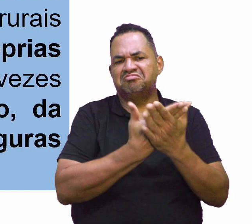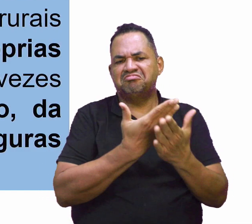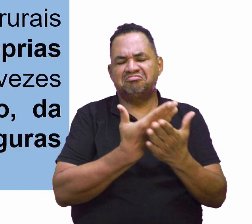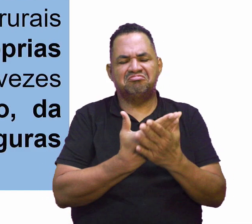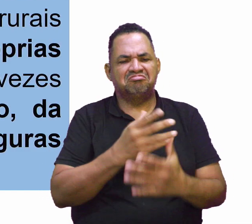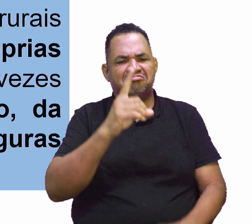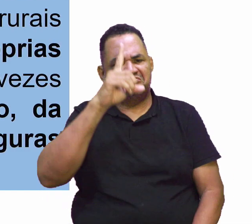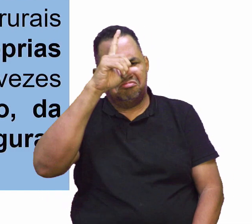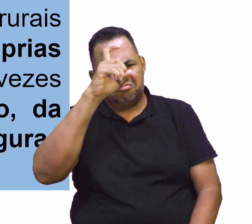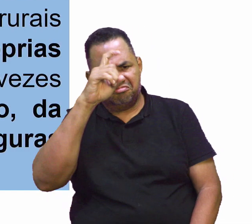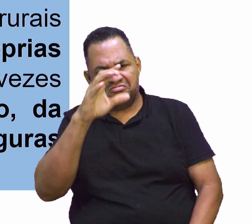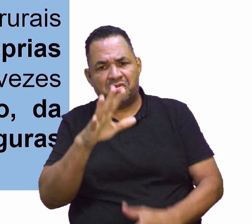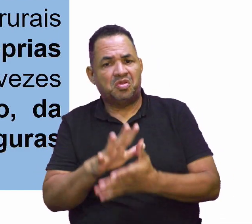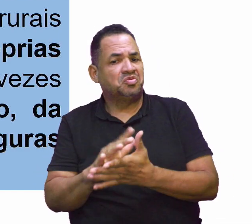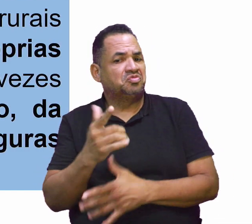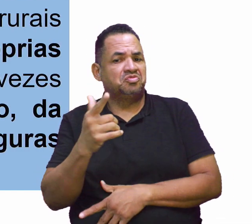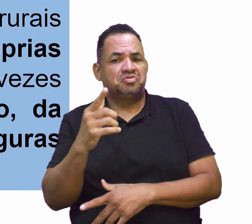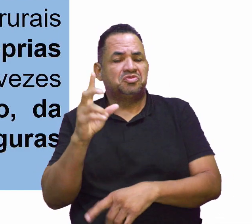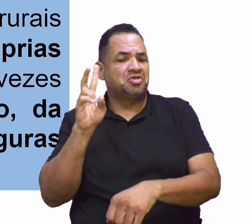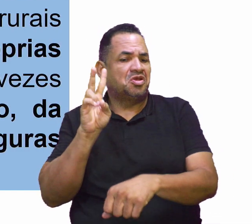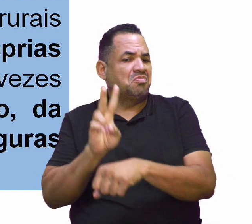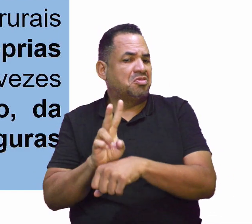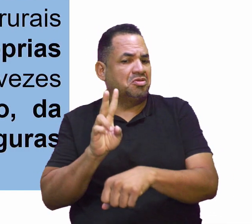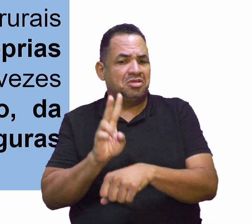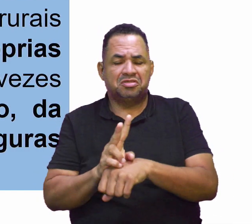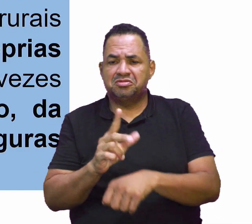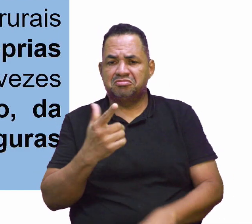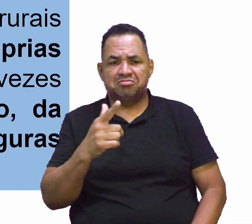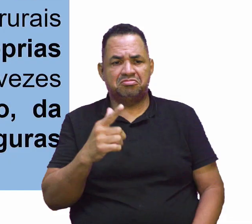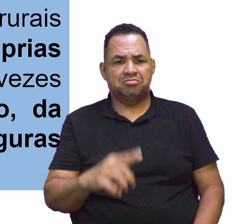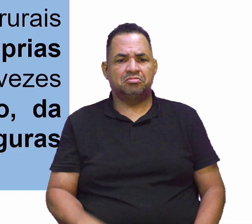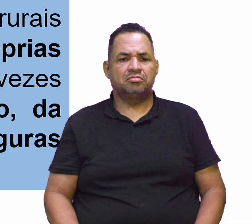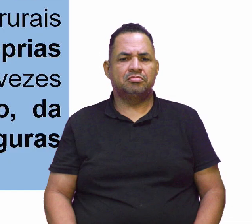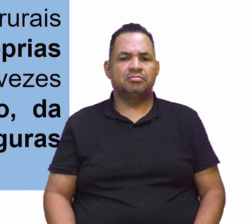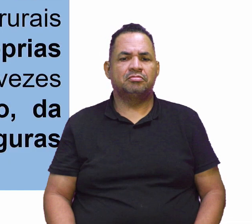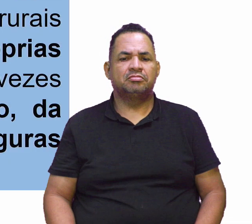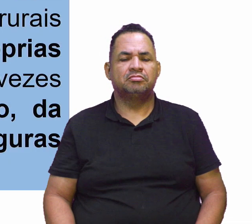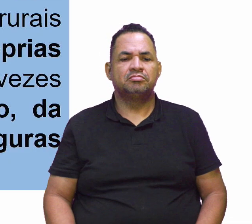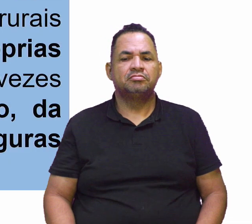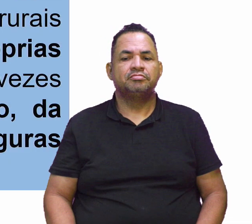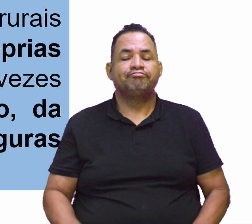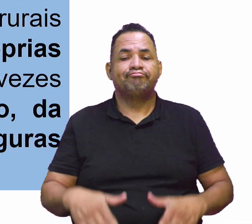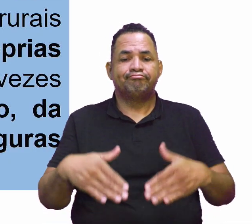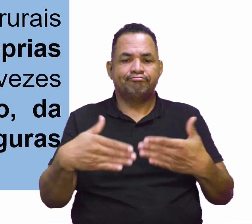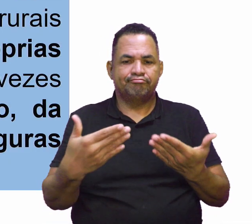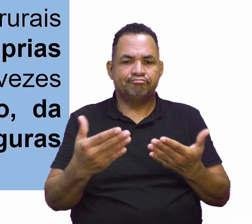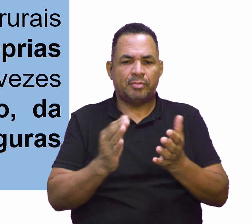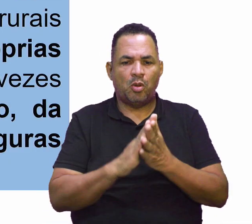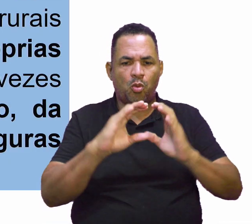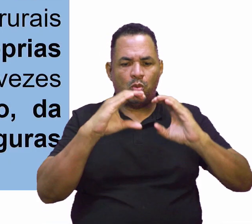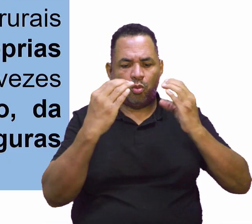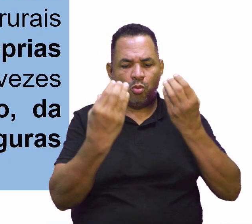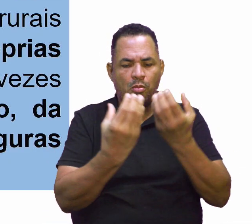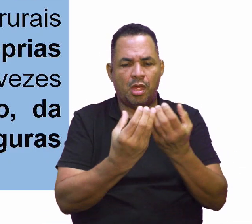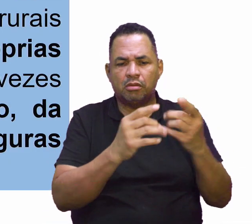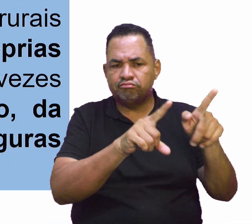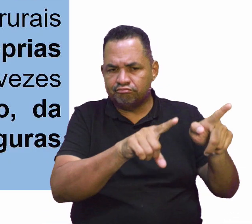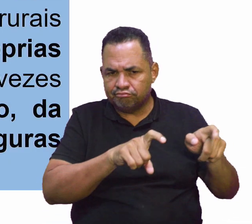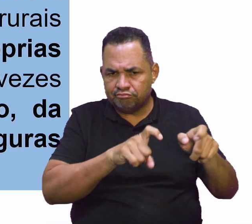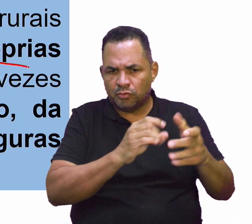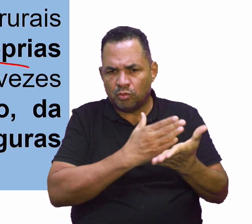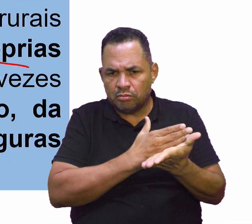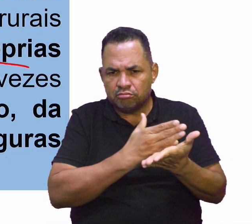ou proteção contra abusos. Diante disso, comunidades rurais passavam a